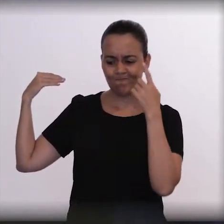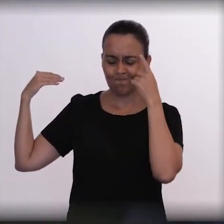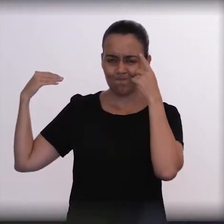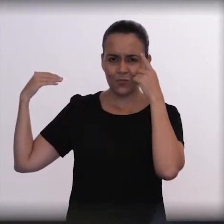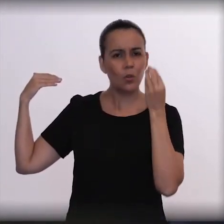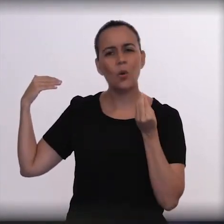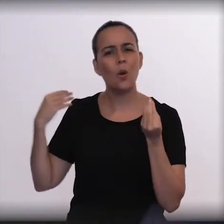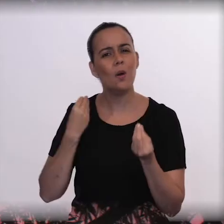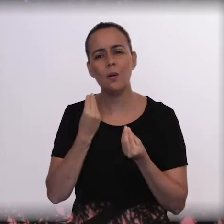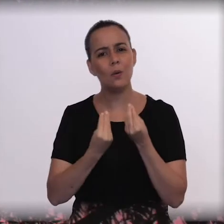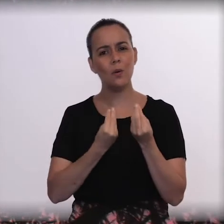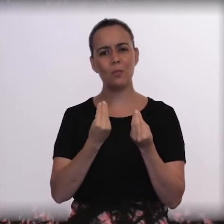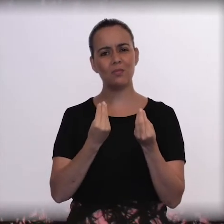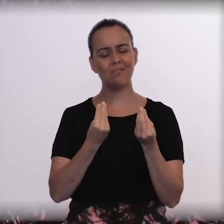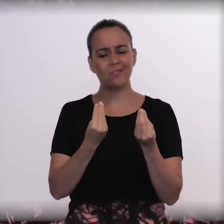senti que